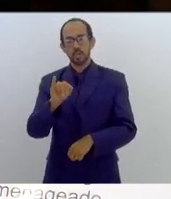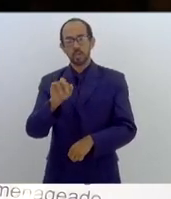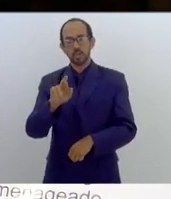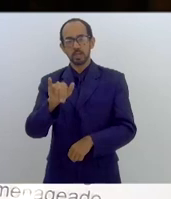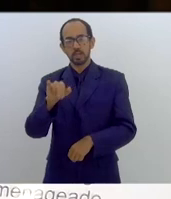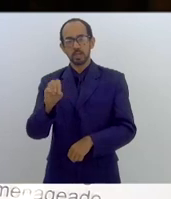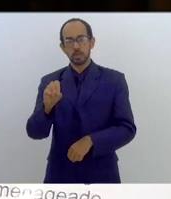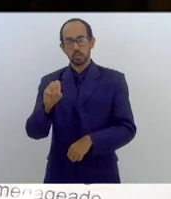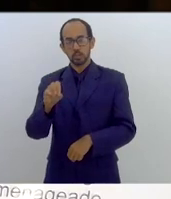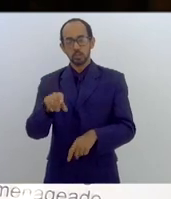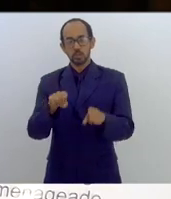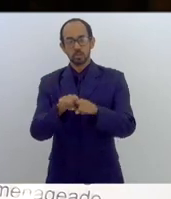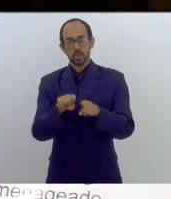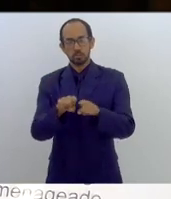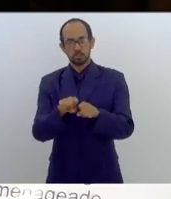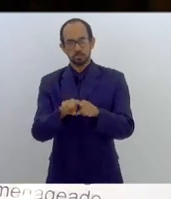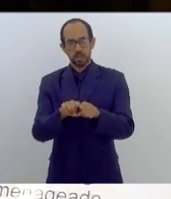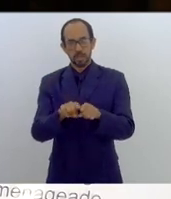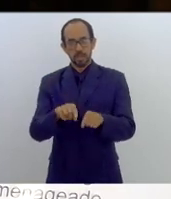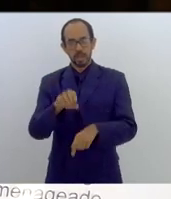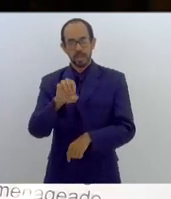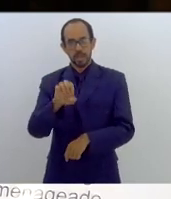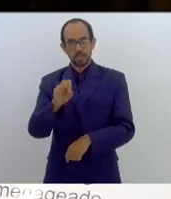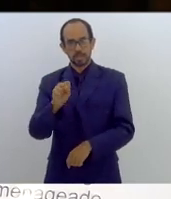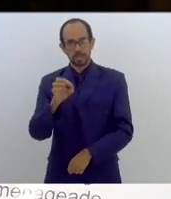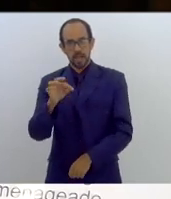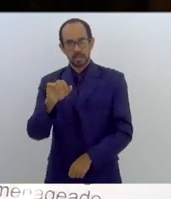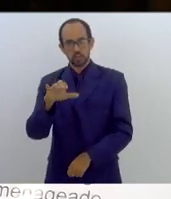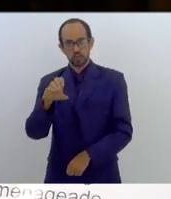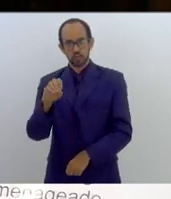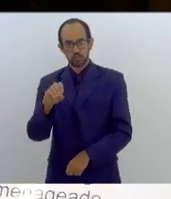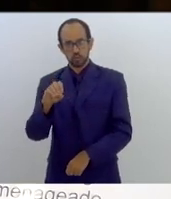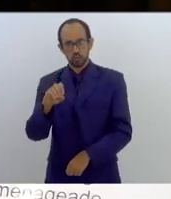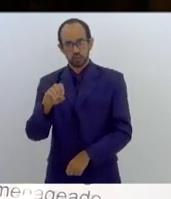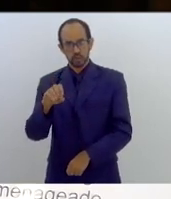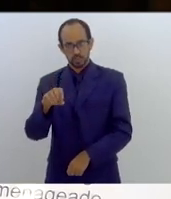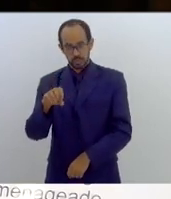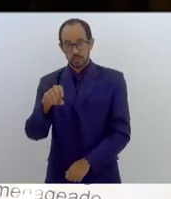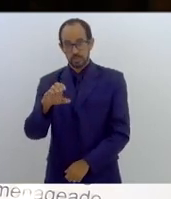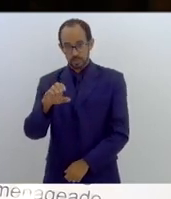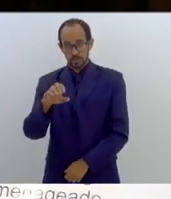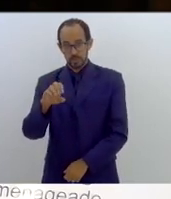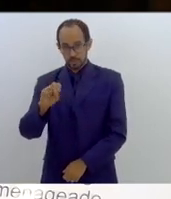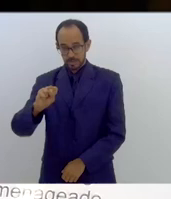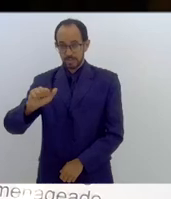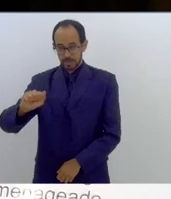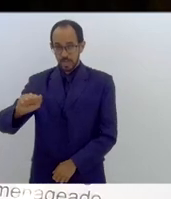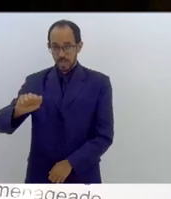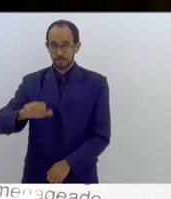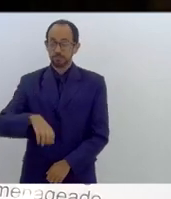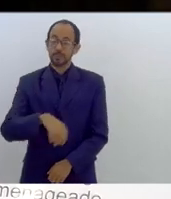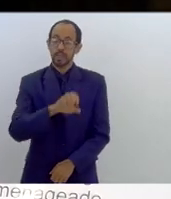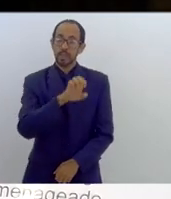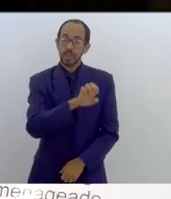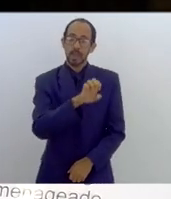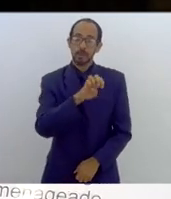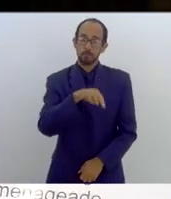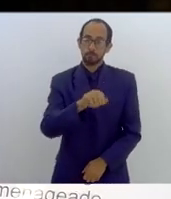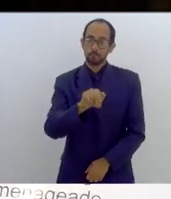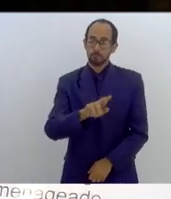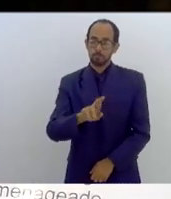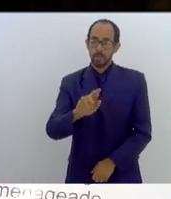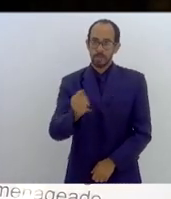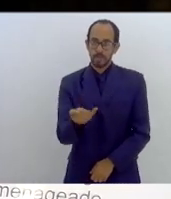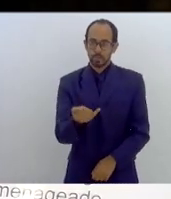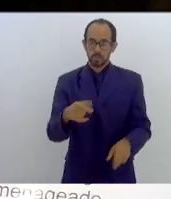Universidade Estácio de Sá, da Escola da Magistratura do Estado do Rio de Janeiro, EMERJ, da Escola do Ministério Público do Estado do